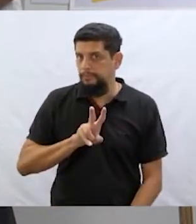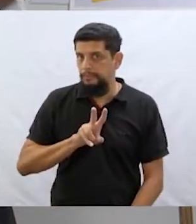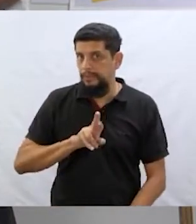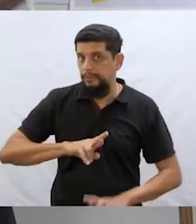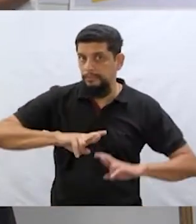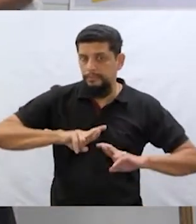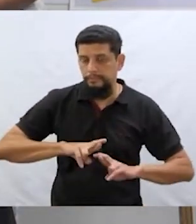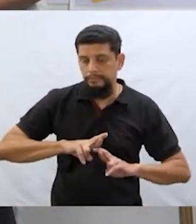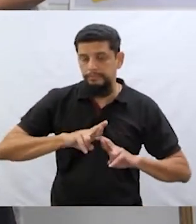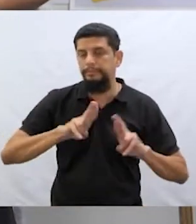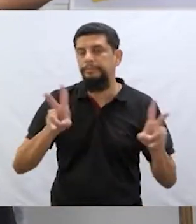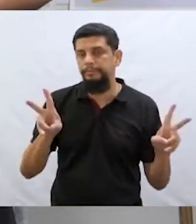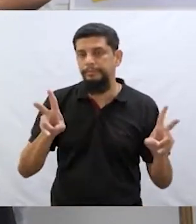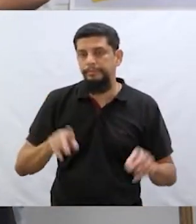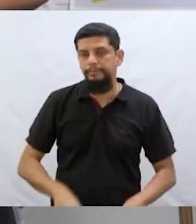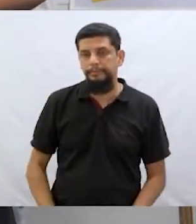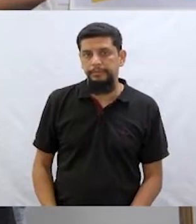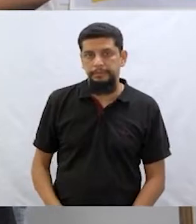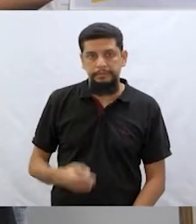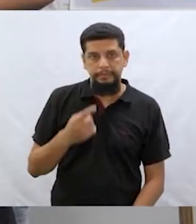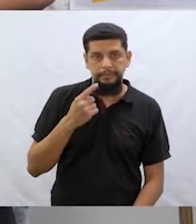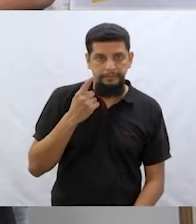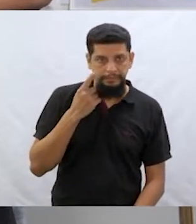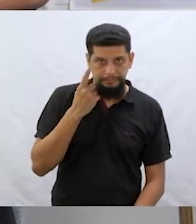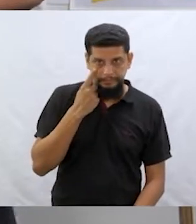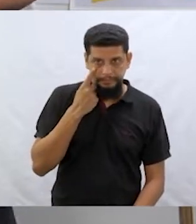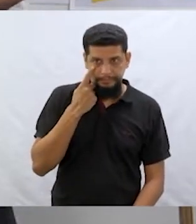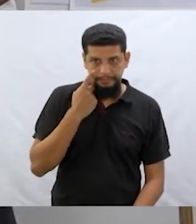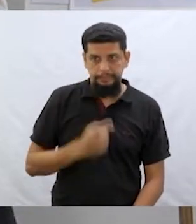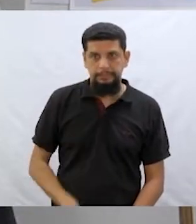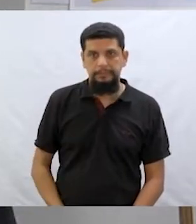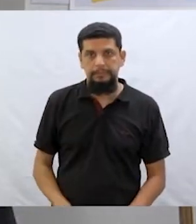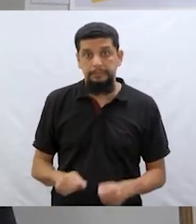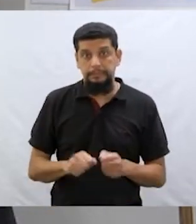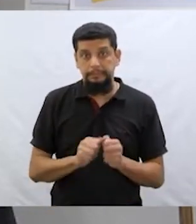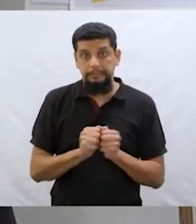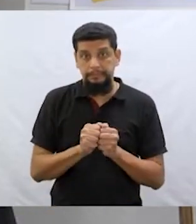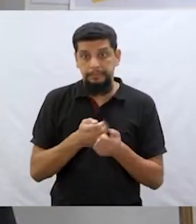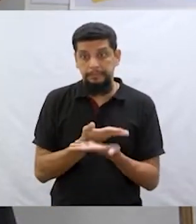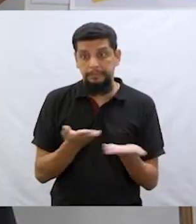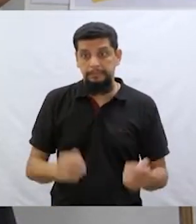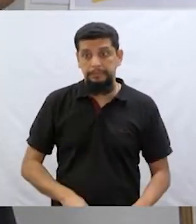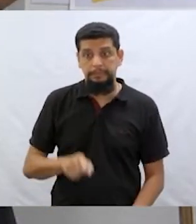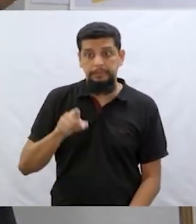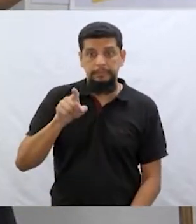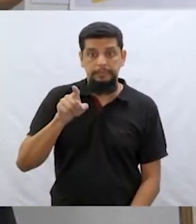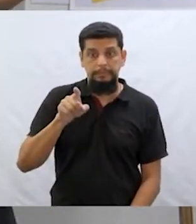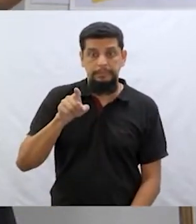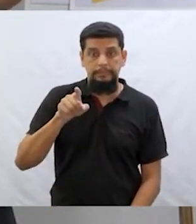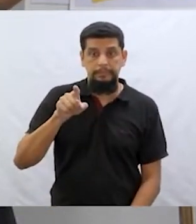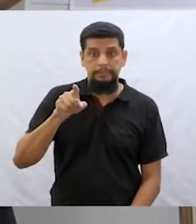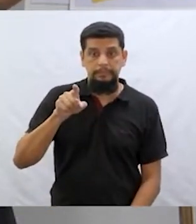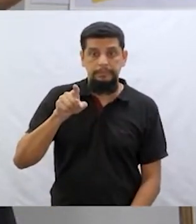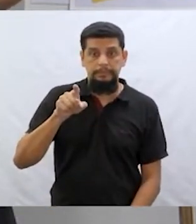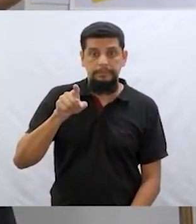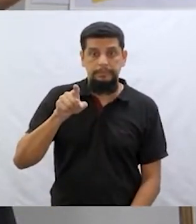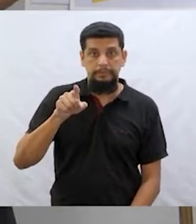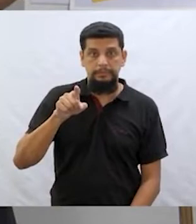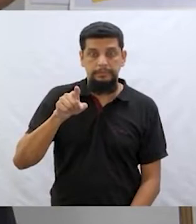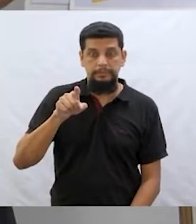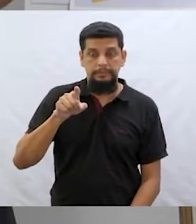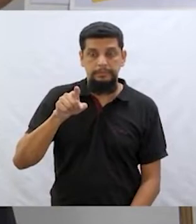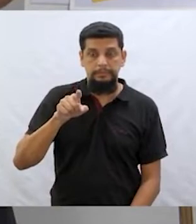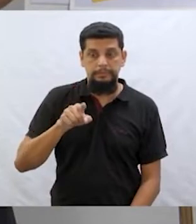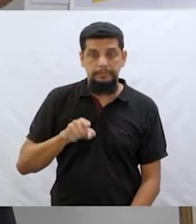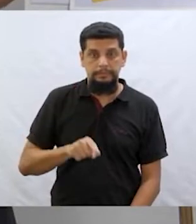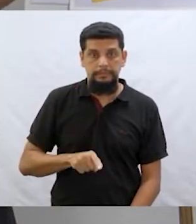V, não. É, ela tem uma ponta, né, embaixo. Isso. Vamos fazer juntos no ar? Então, a gente vai começar